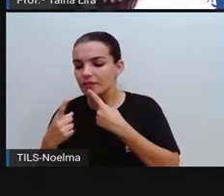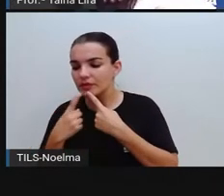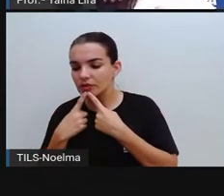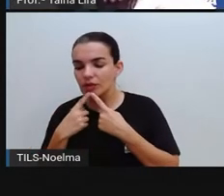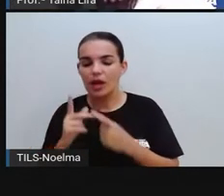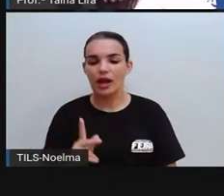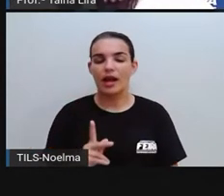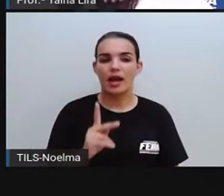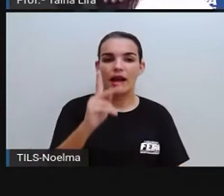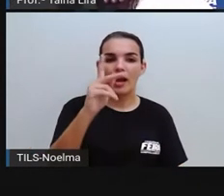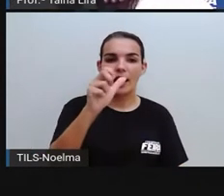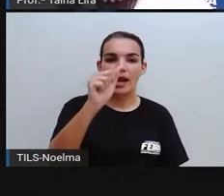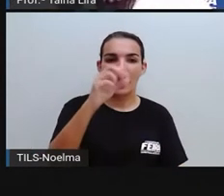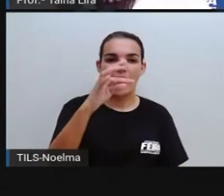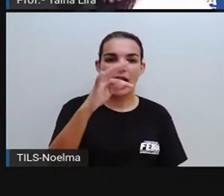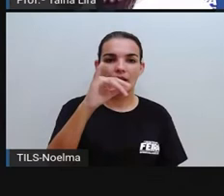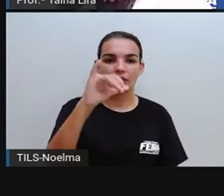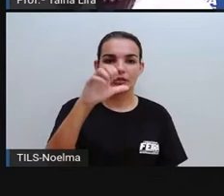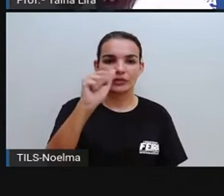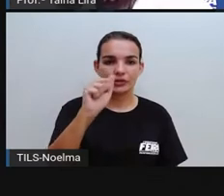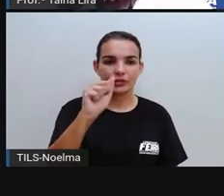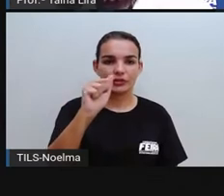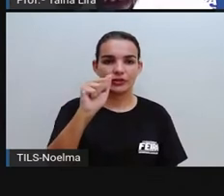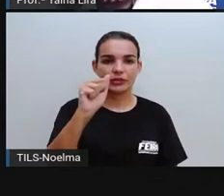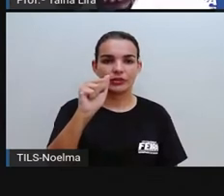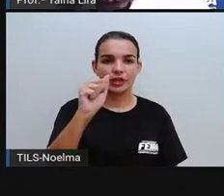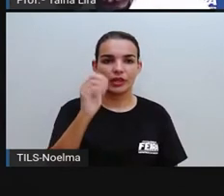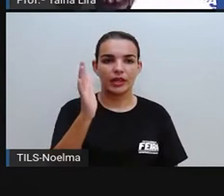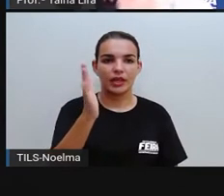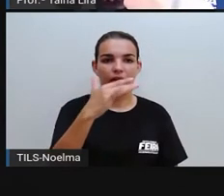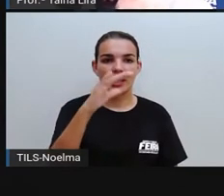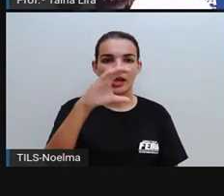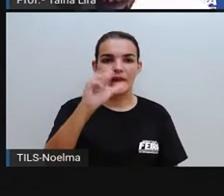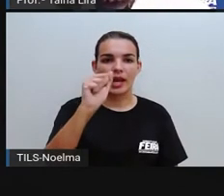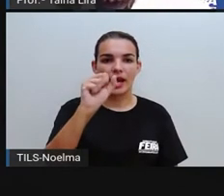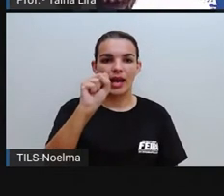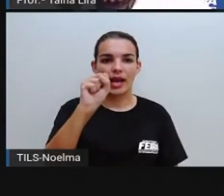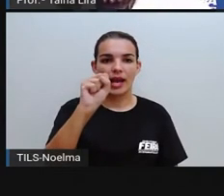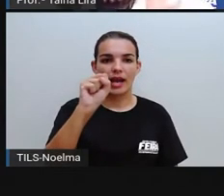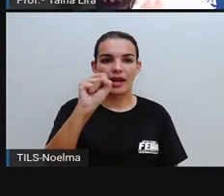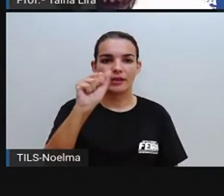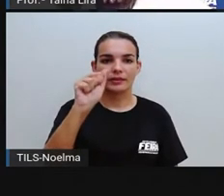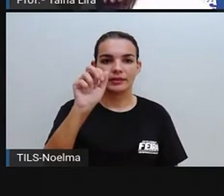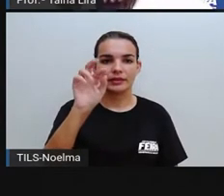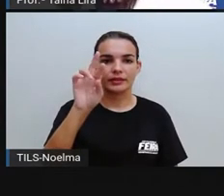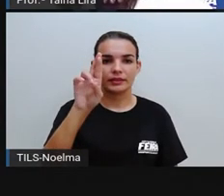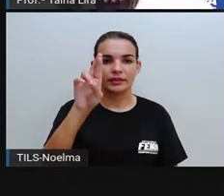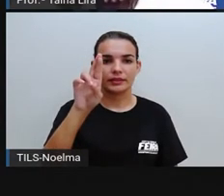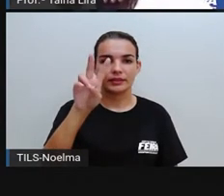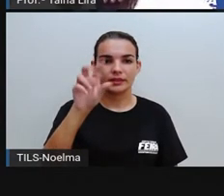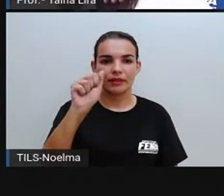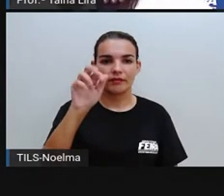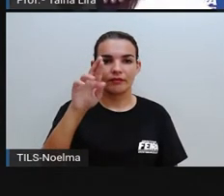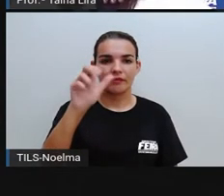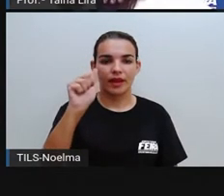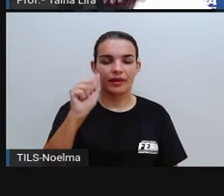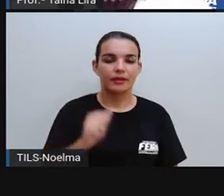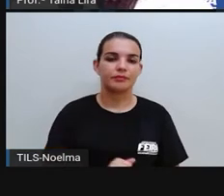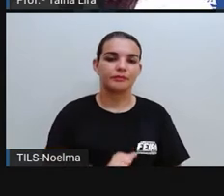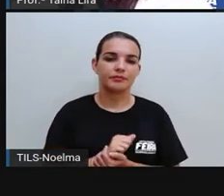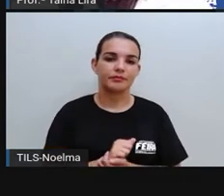Kátia Calzavara, tá? Que colaborou aí com o jornal Folhinha. Então, vamos